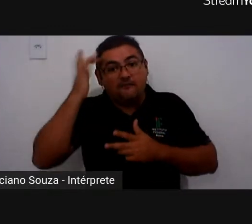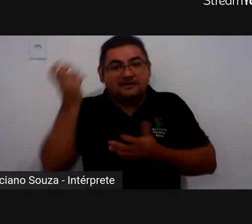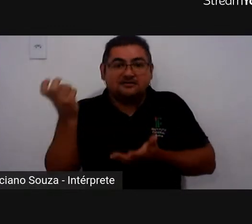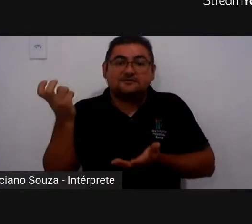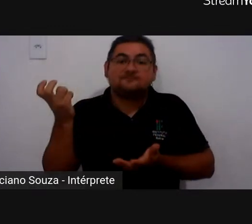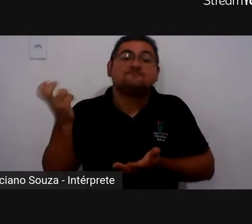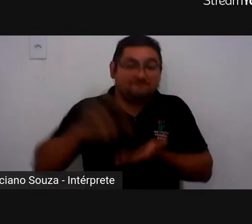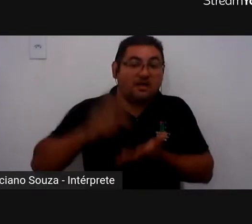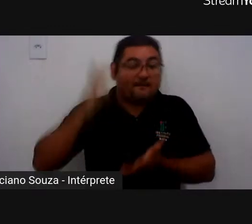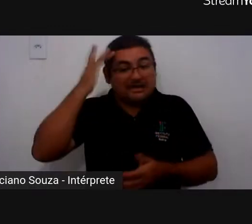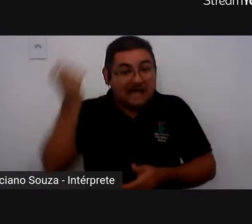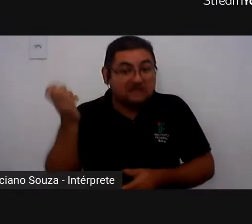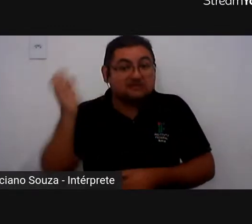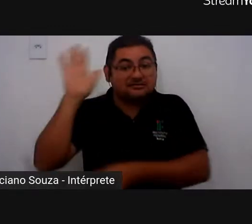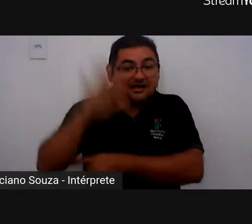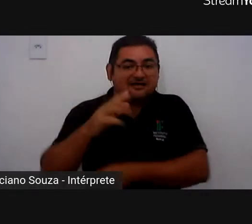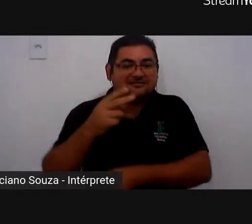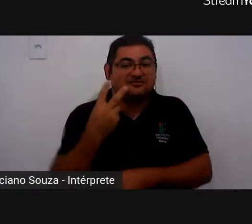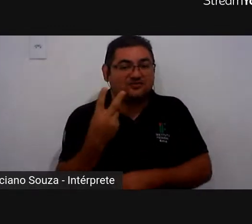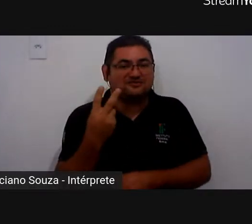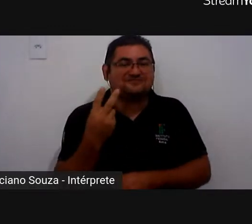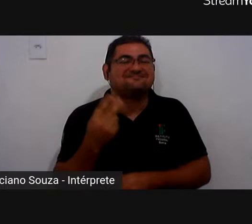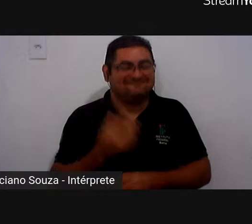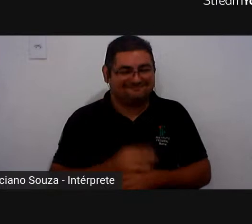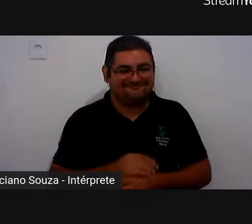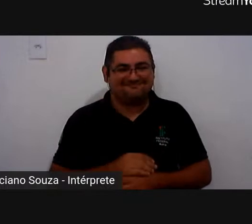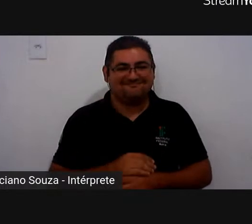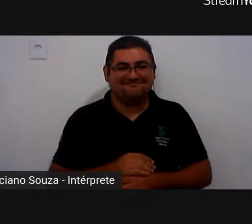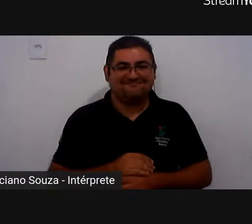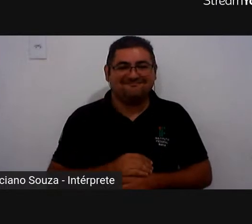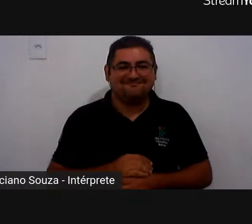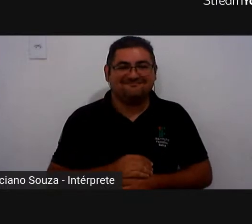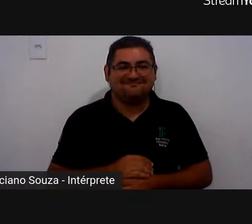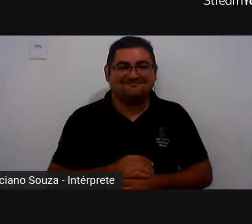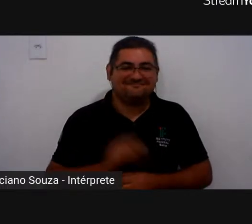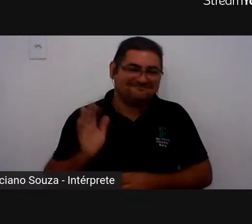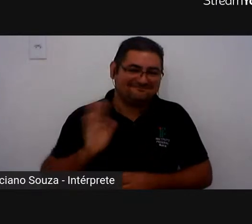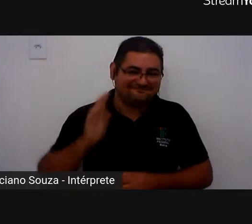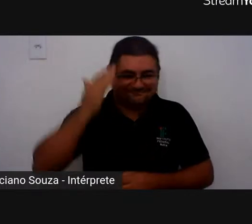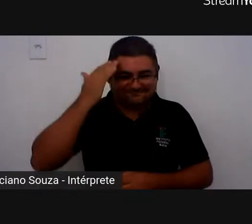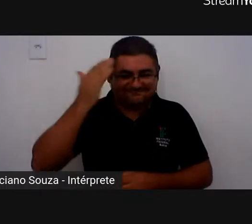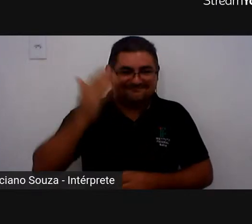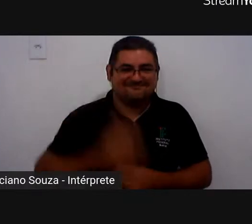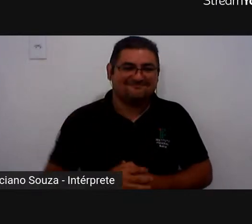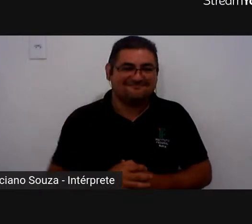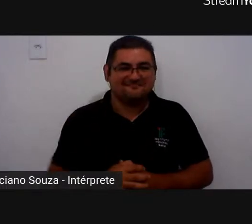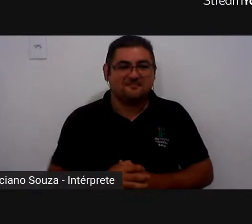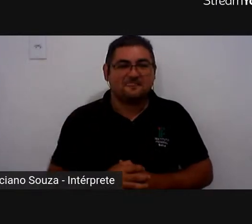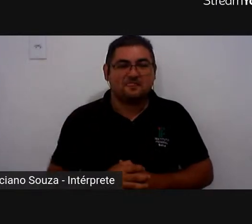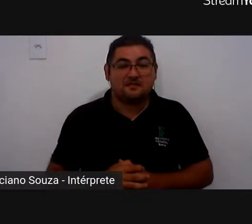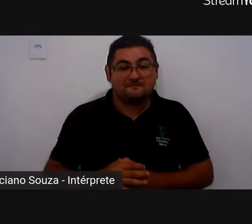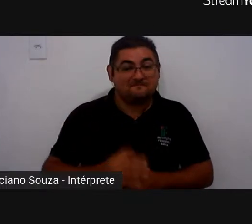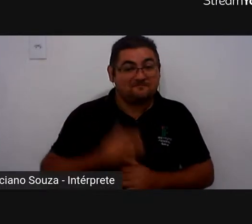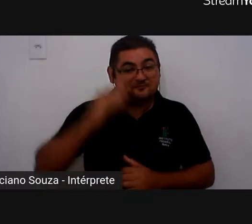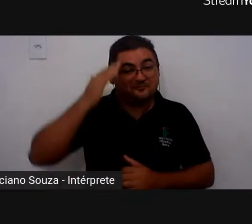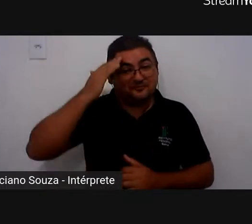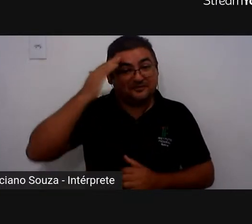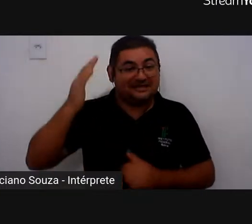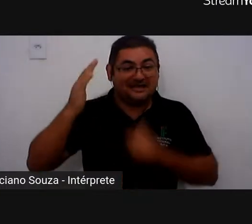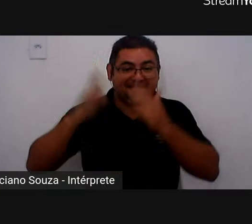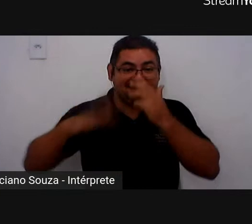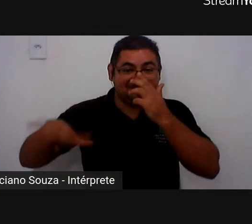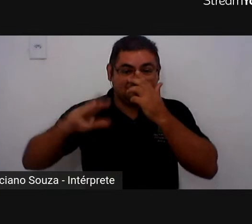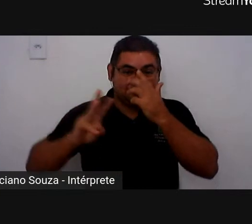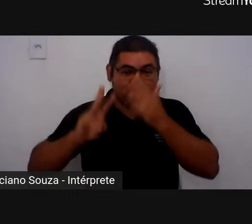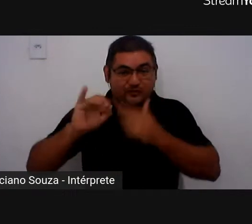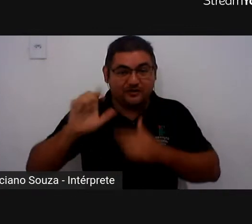partir das 14 horas Muito obrigado oi obrigada Oi uma que tá aí ó e Eneida